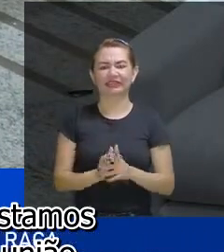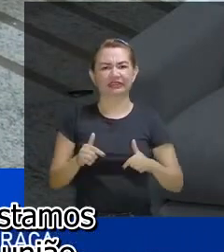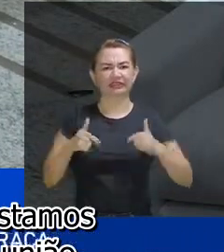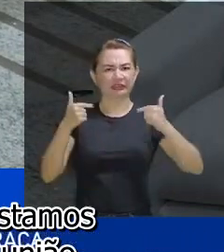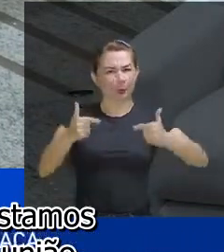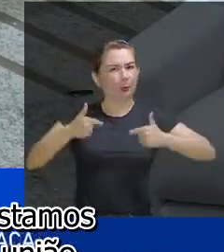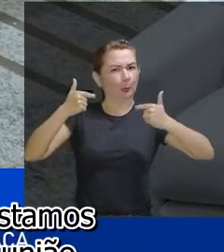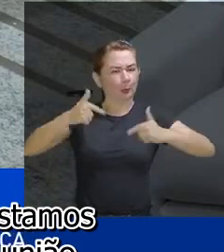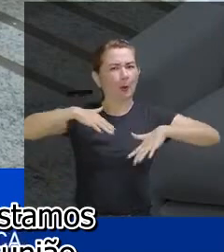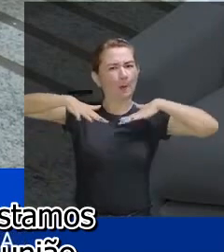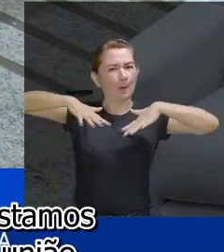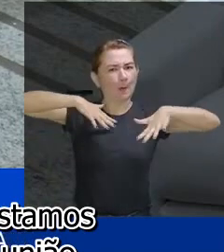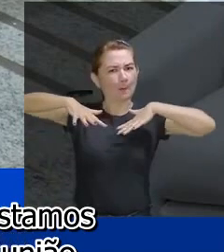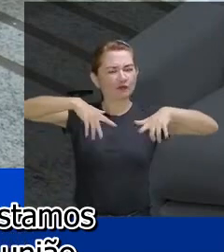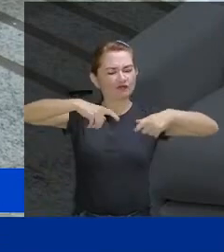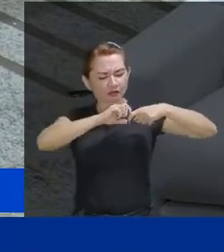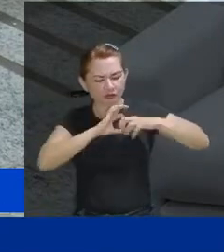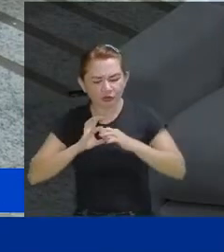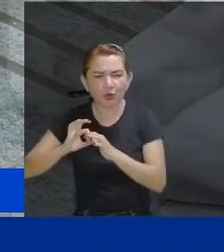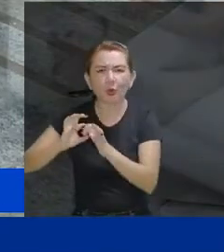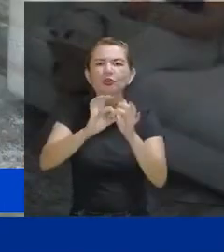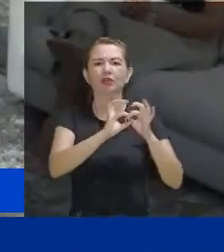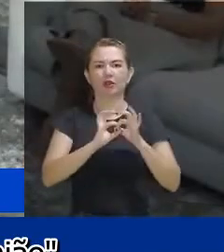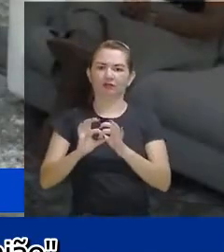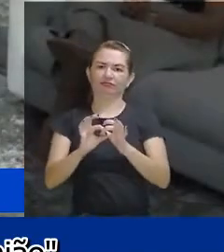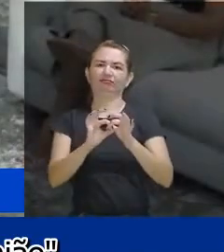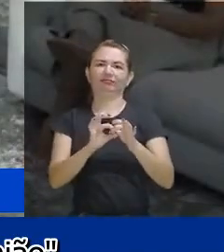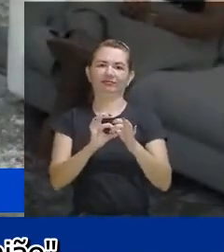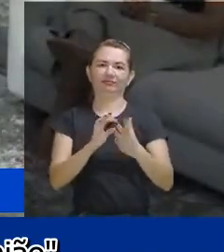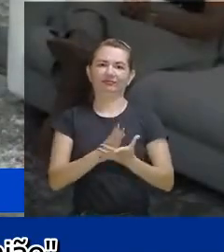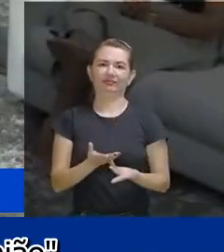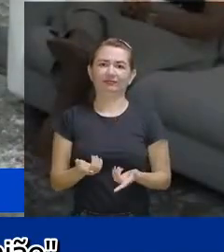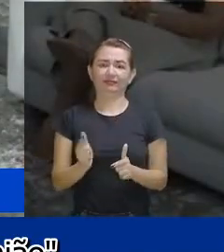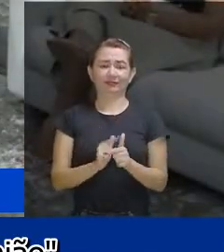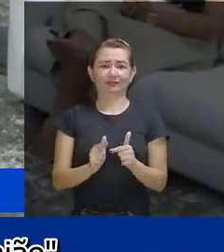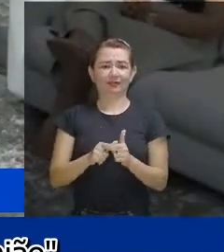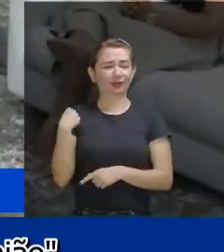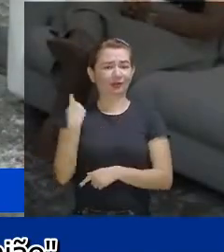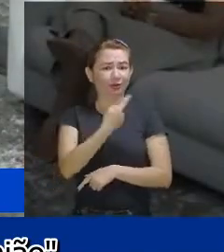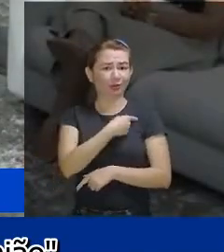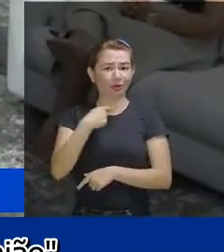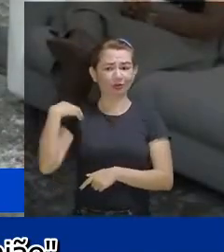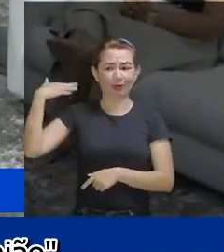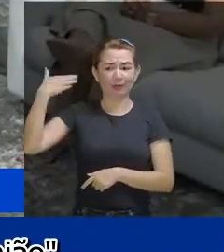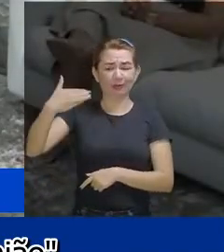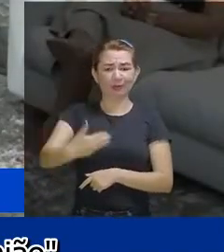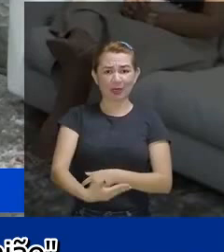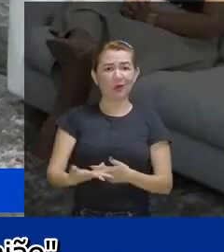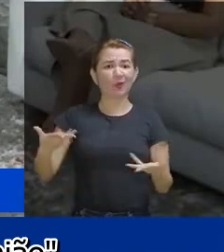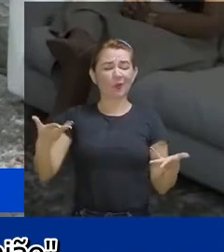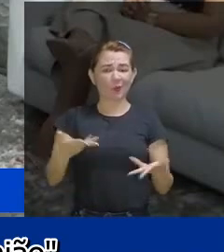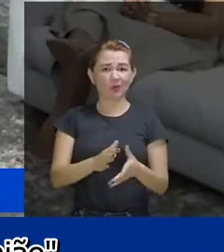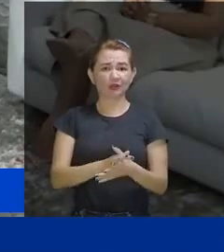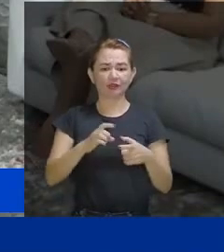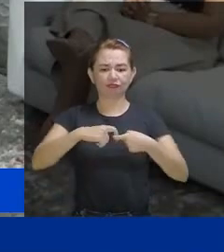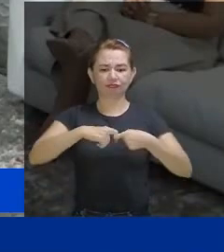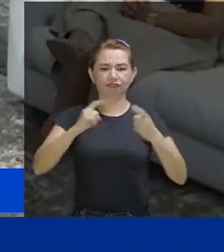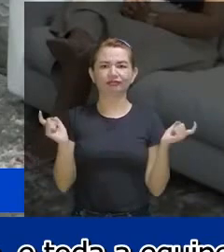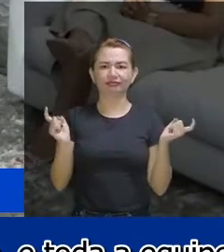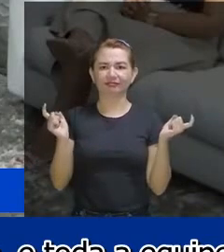grande movimento de união. O grande problema da gente até hoje foi